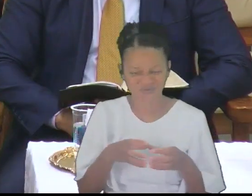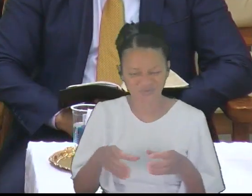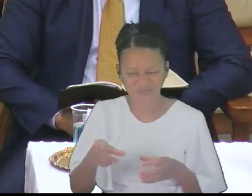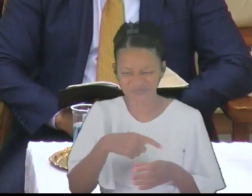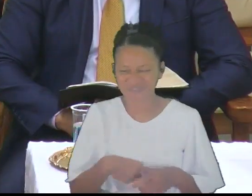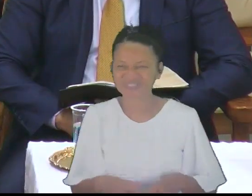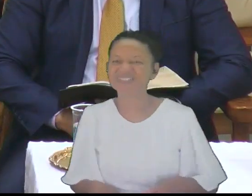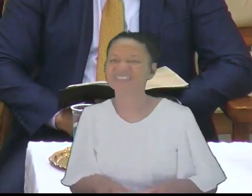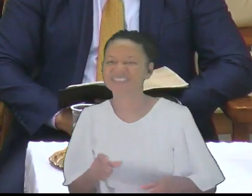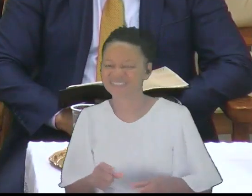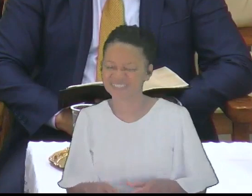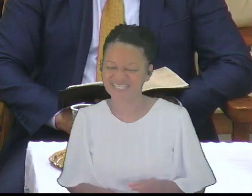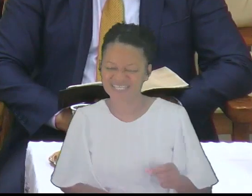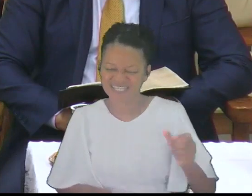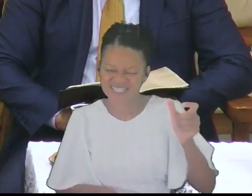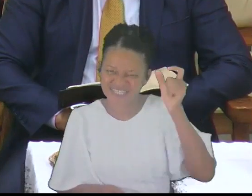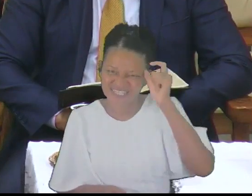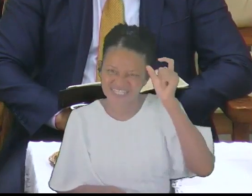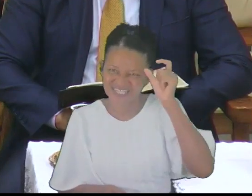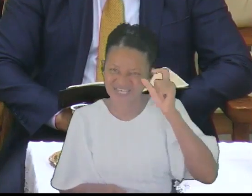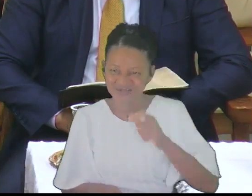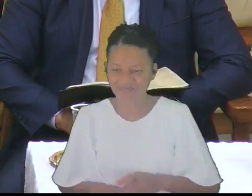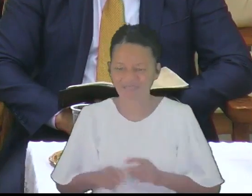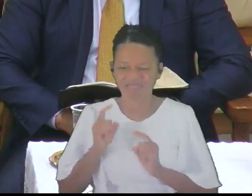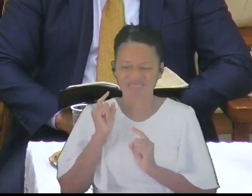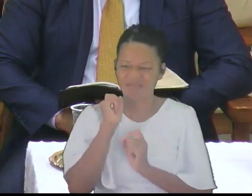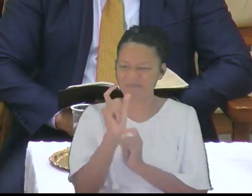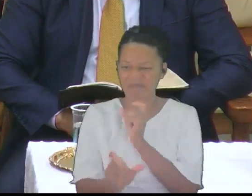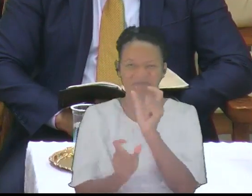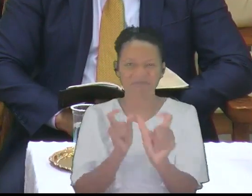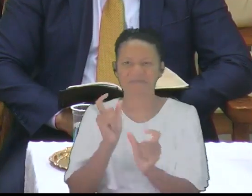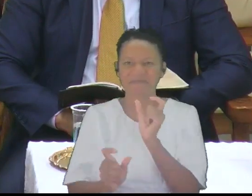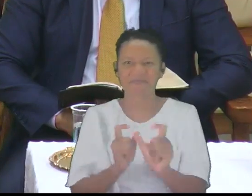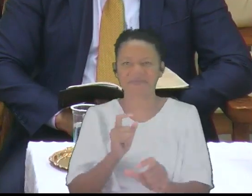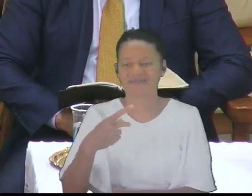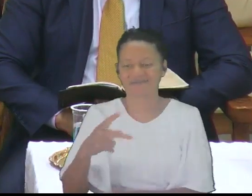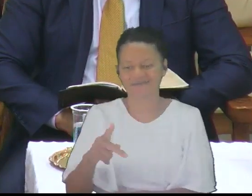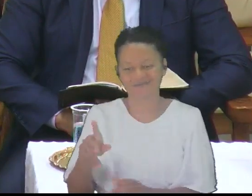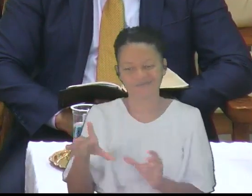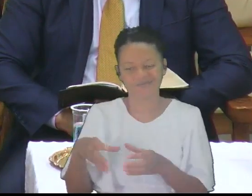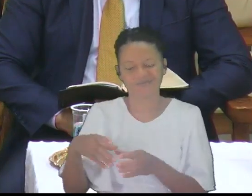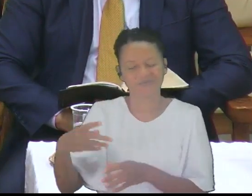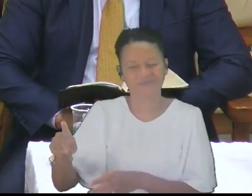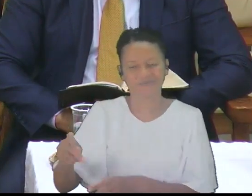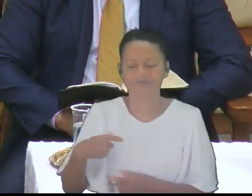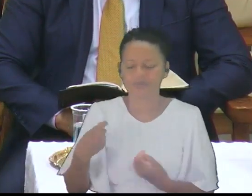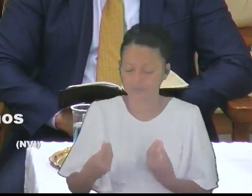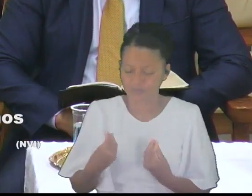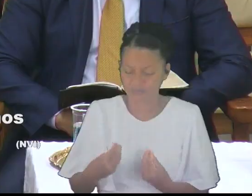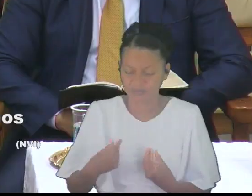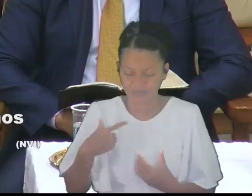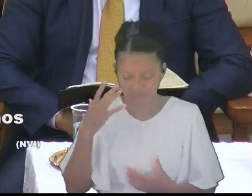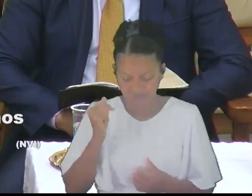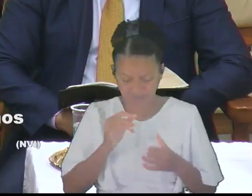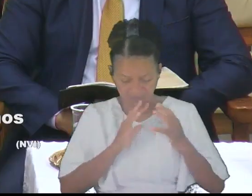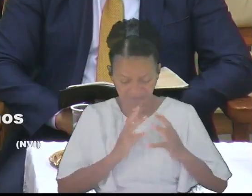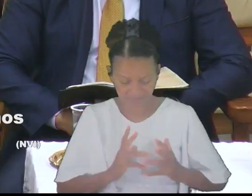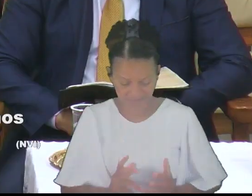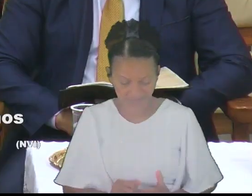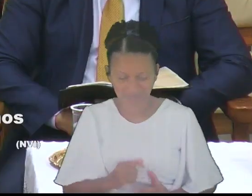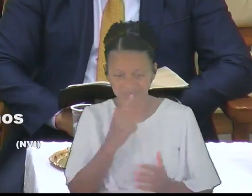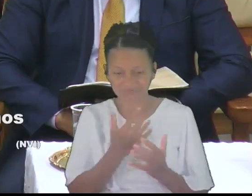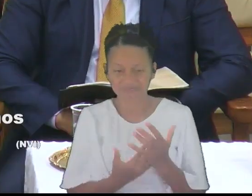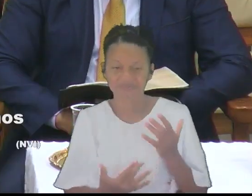lavados no sangue de Jesus, xingando o povo dele. Meus amados irmãos, mas como é que eu sei que sou lavado no sangue de Jesus? Como